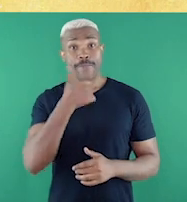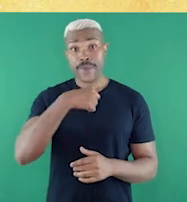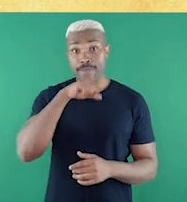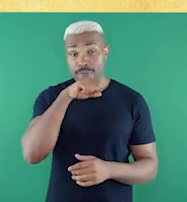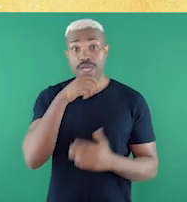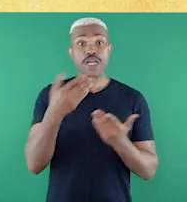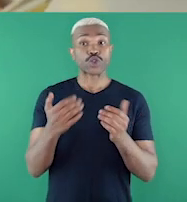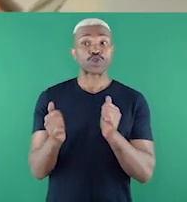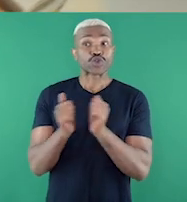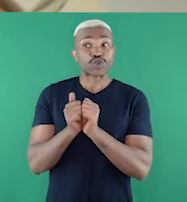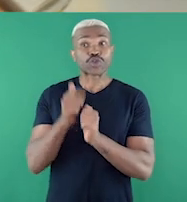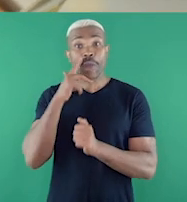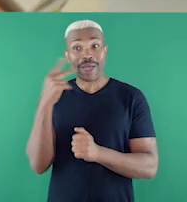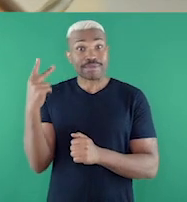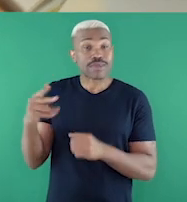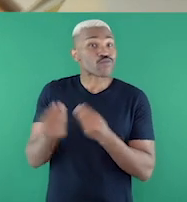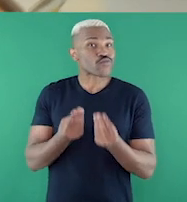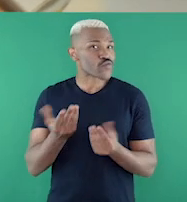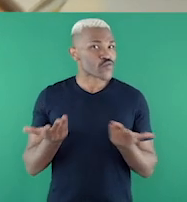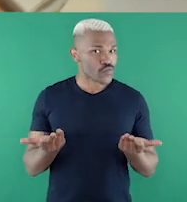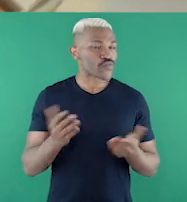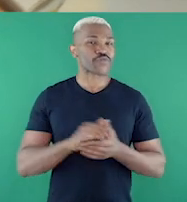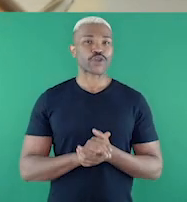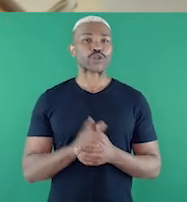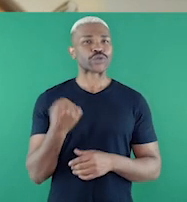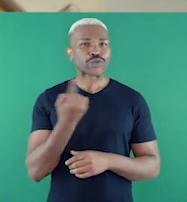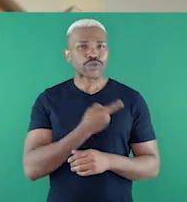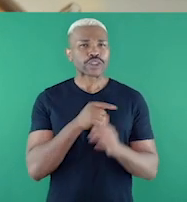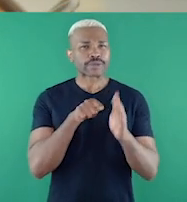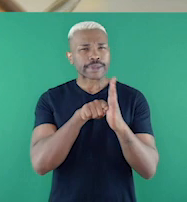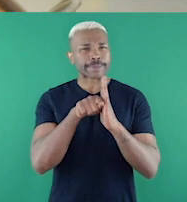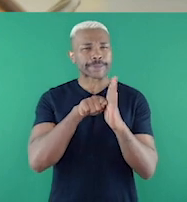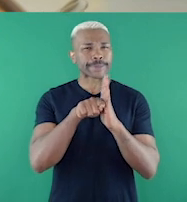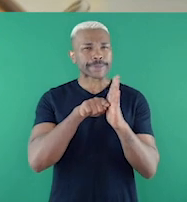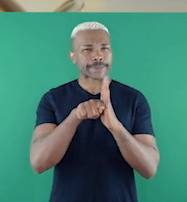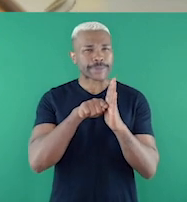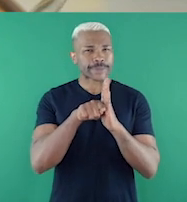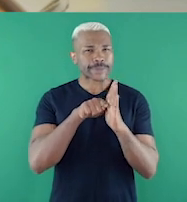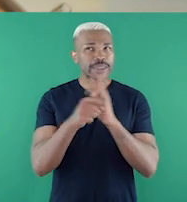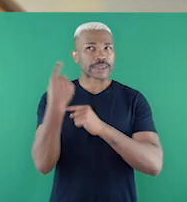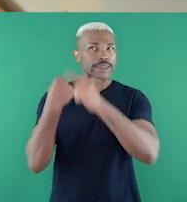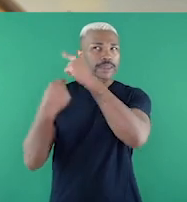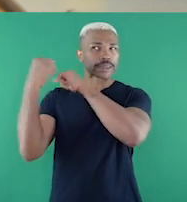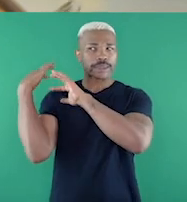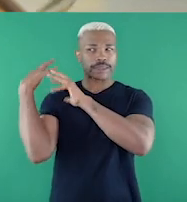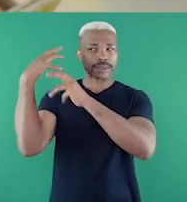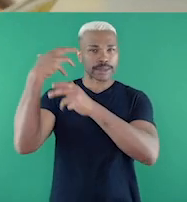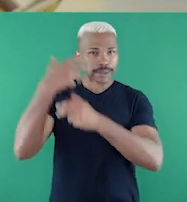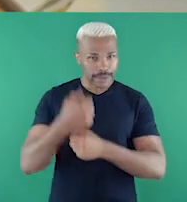com os pais deles? Enfim, nós vamos fazendo essa investigação sobre essa nossa